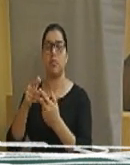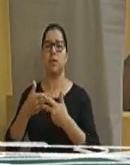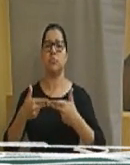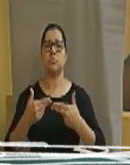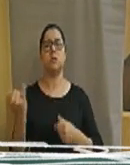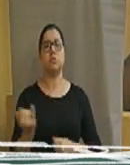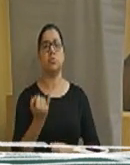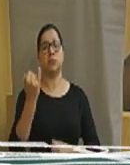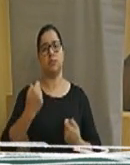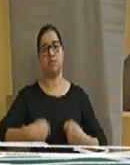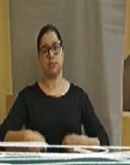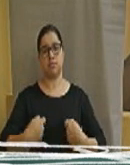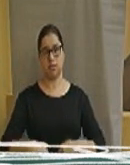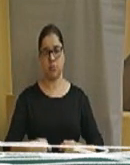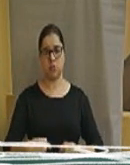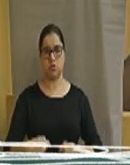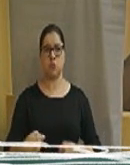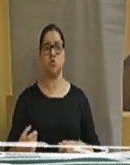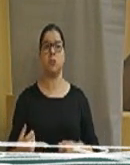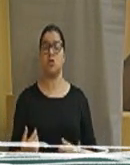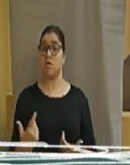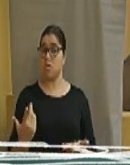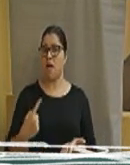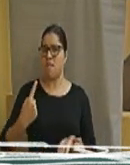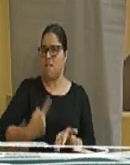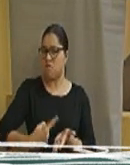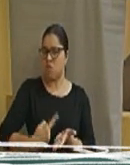defendemos, de excelência e compromisso social.